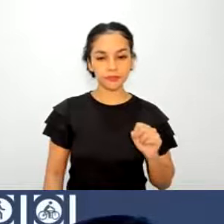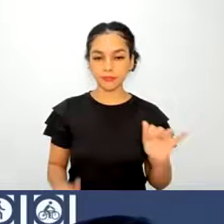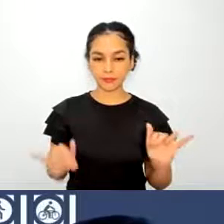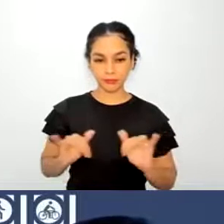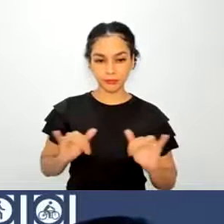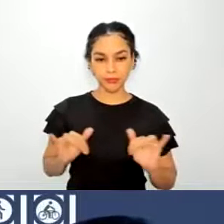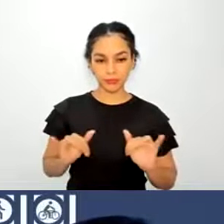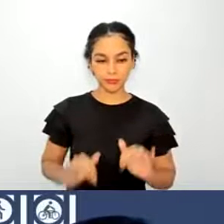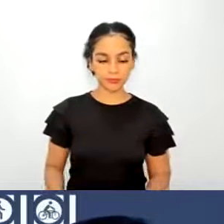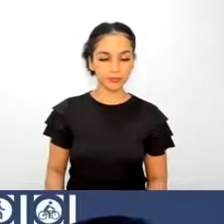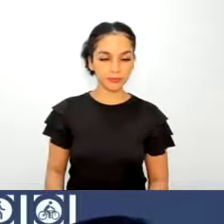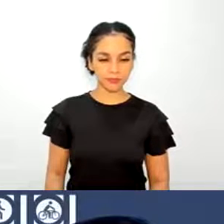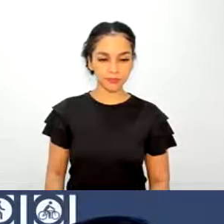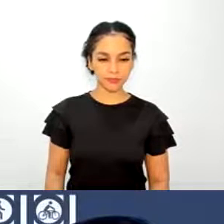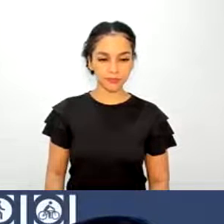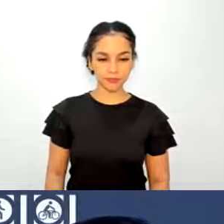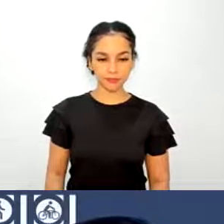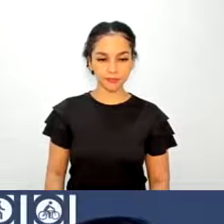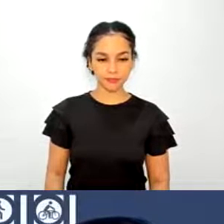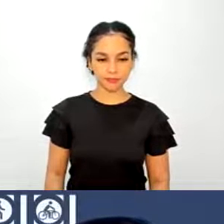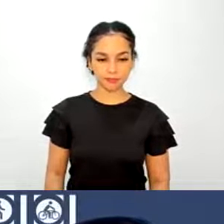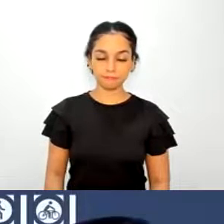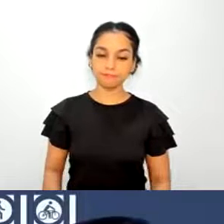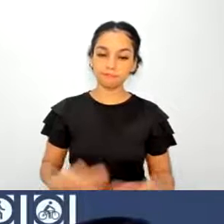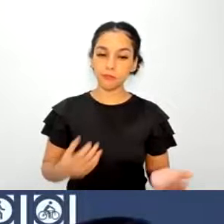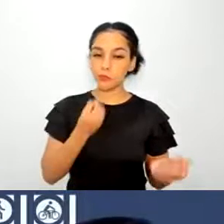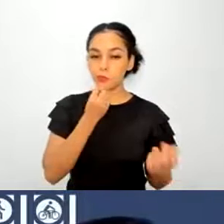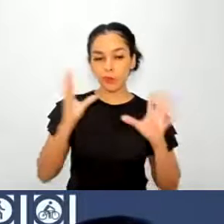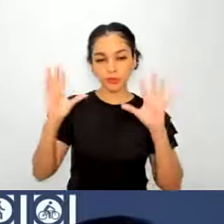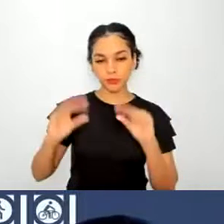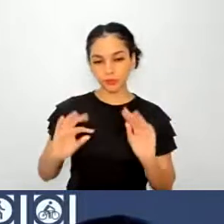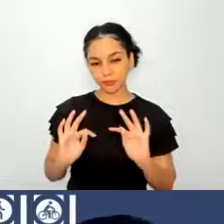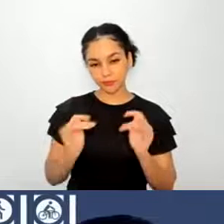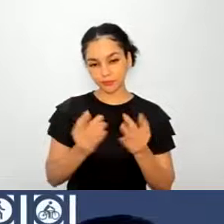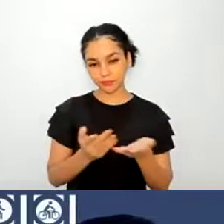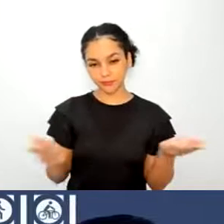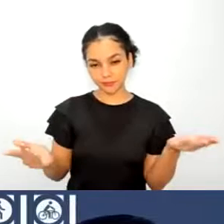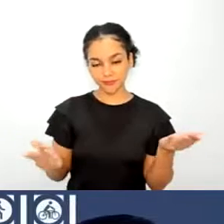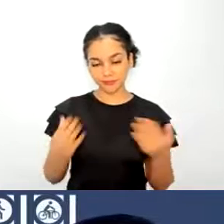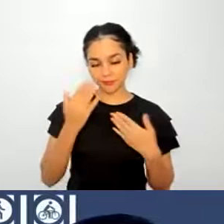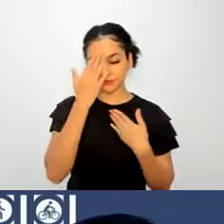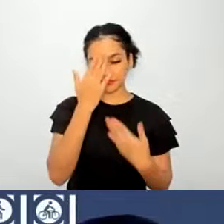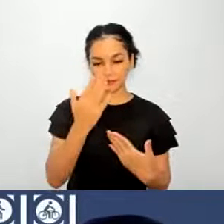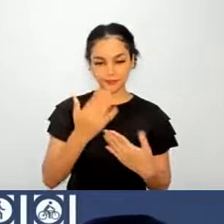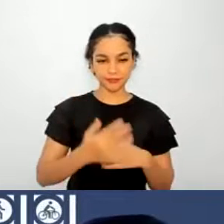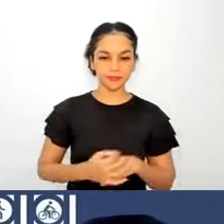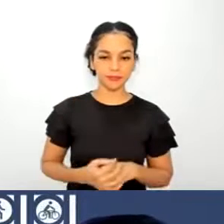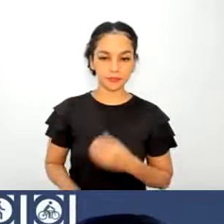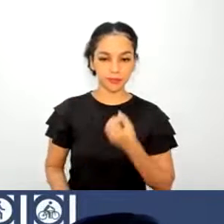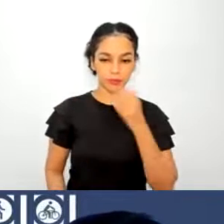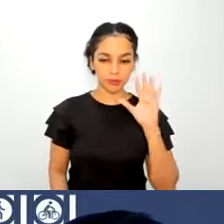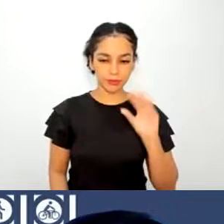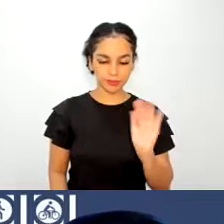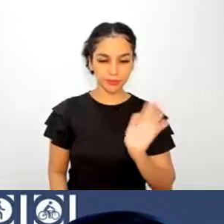Beleza. já fez. Tá bom? Então tá, boa noite. Boa noite, gente. Obrigada, Muito tá? Boa obrigada. noite. Tchau,